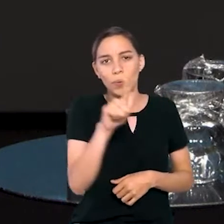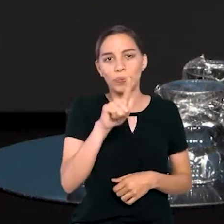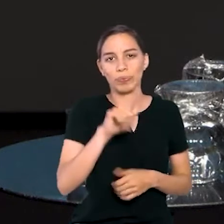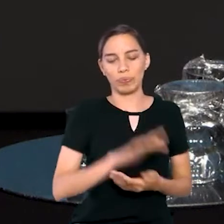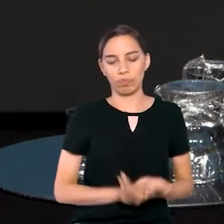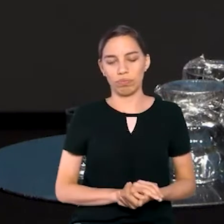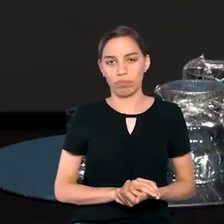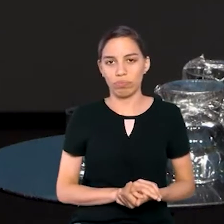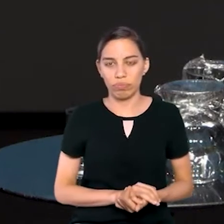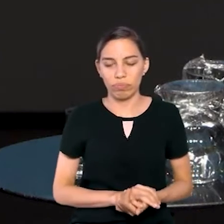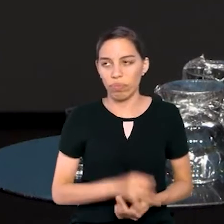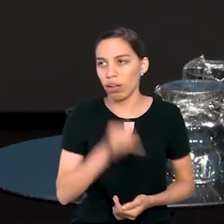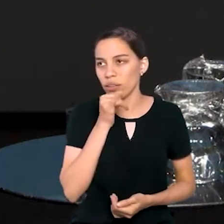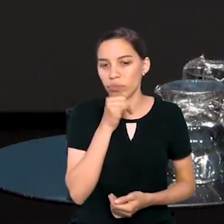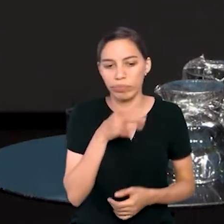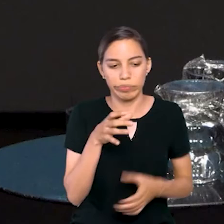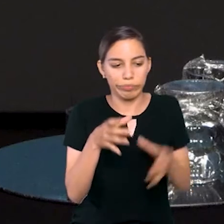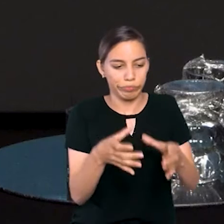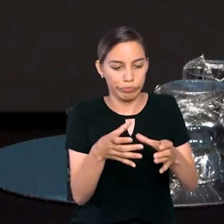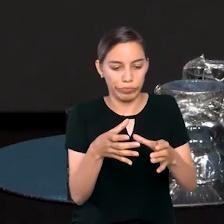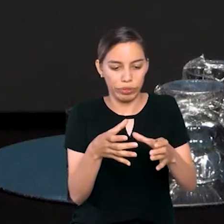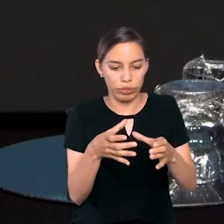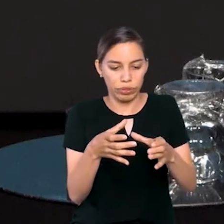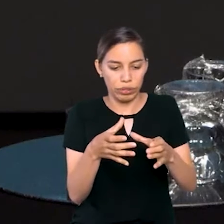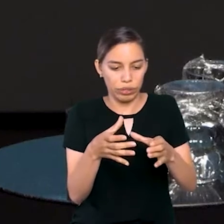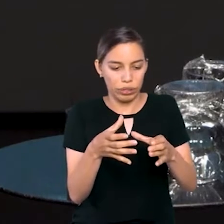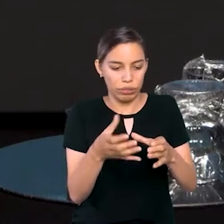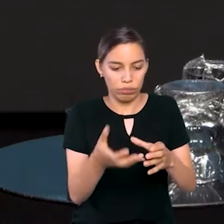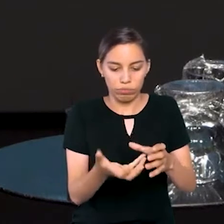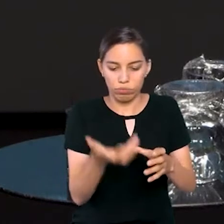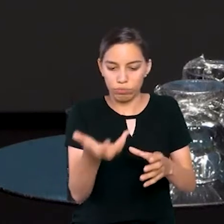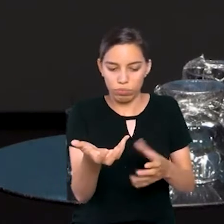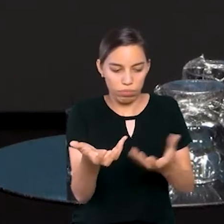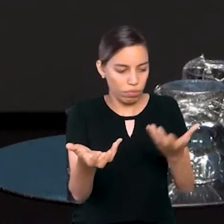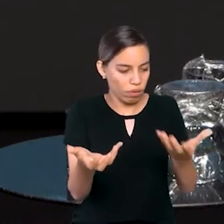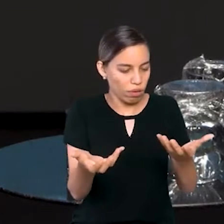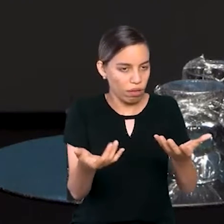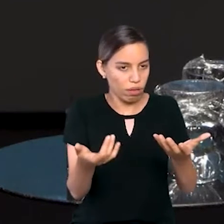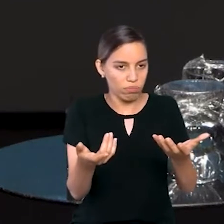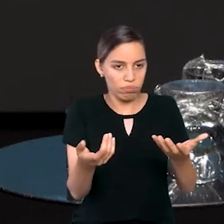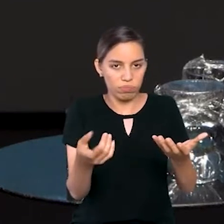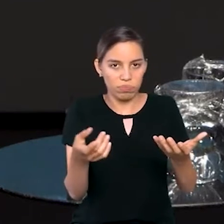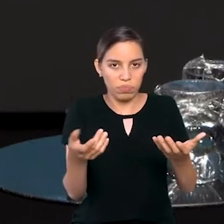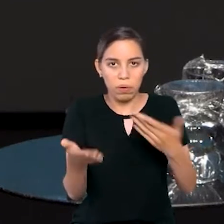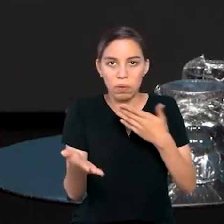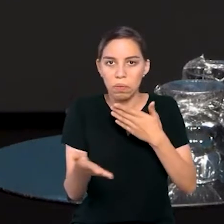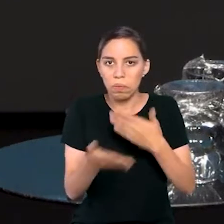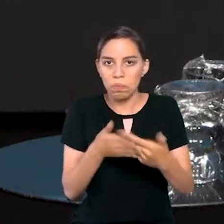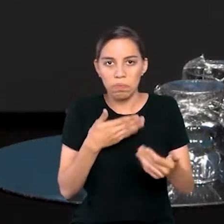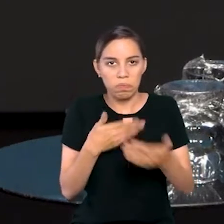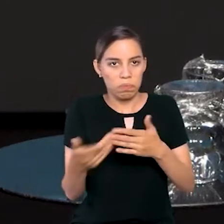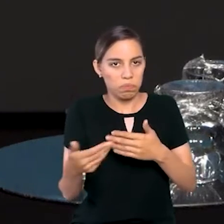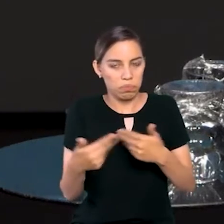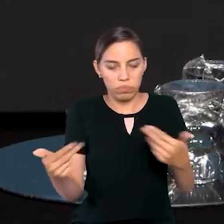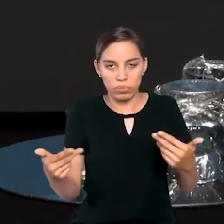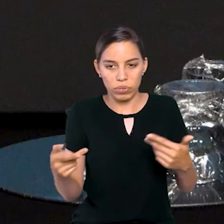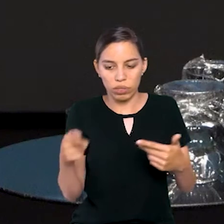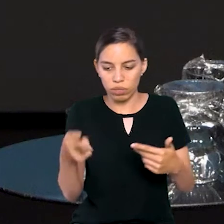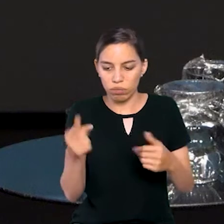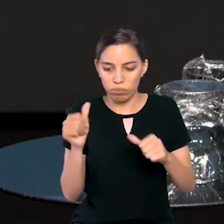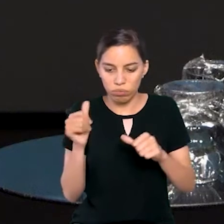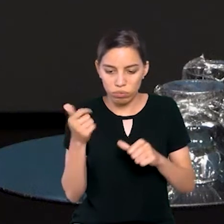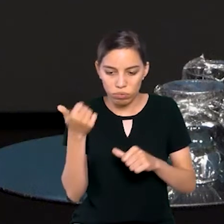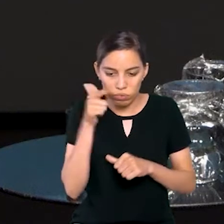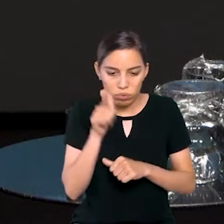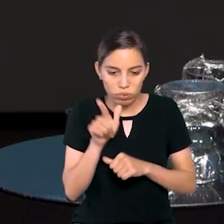cotidiano. Uma cabaça, um pote, uma cuia, uma vasilha, e ele